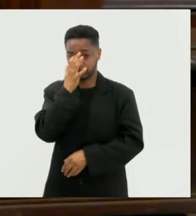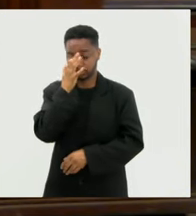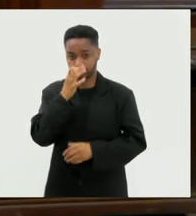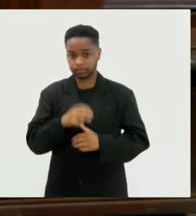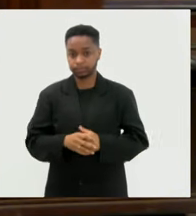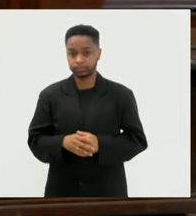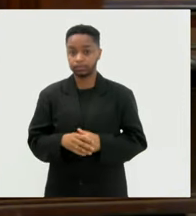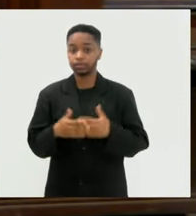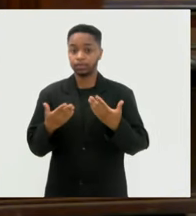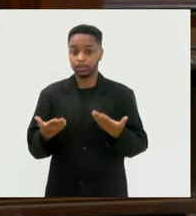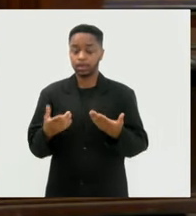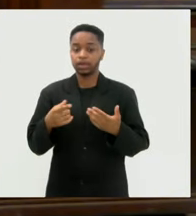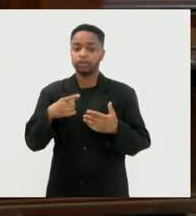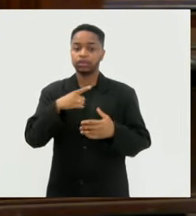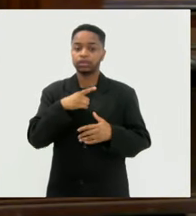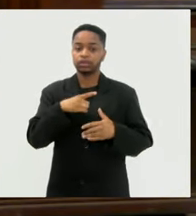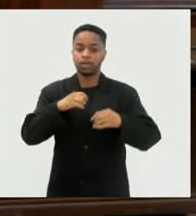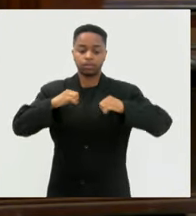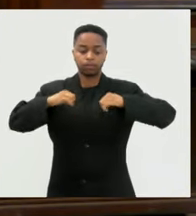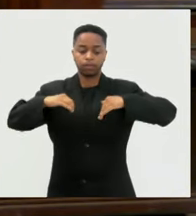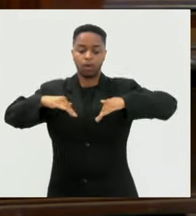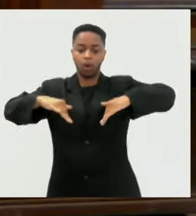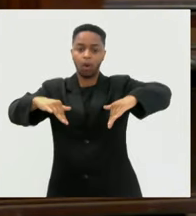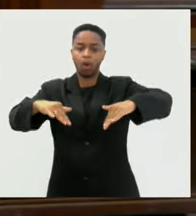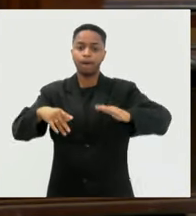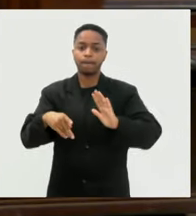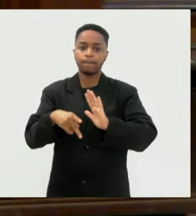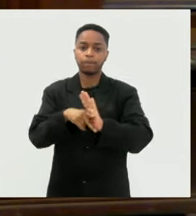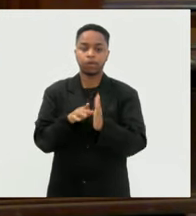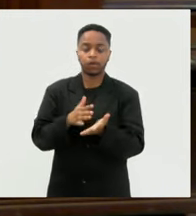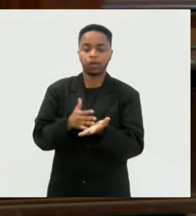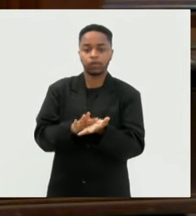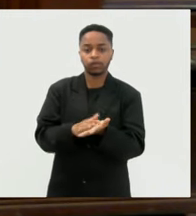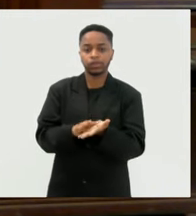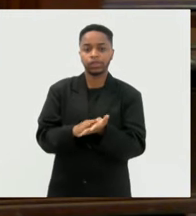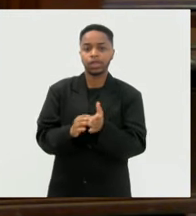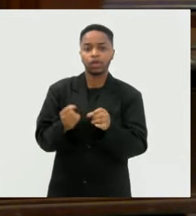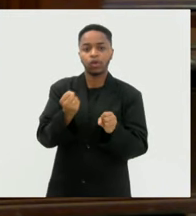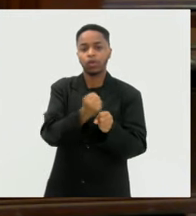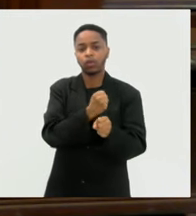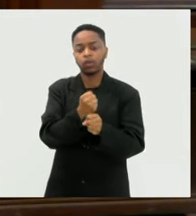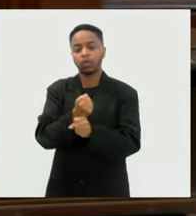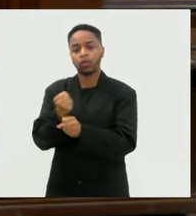Passarela do samba foi construída